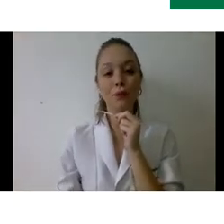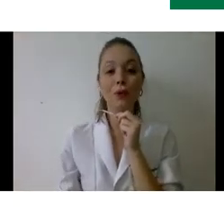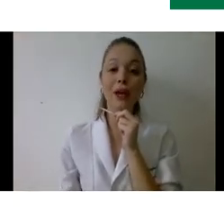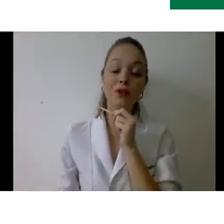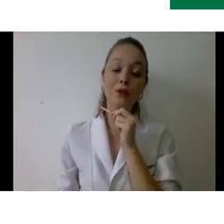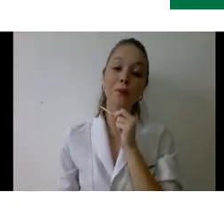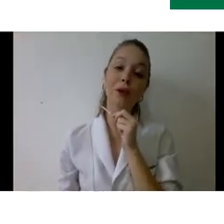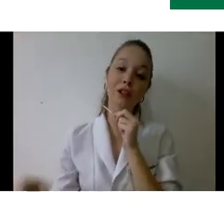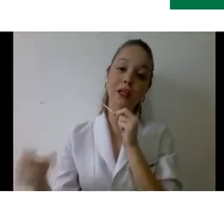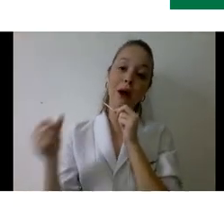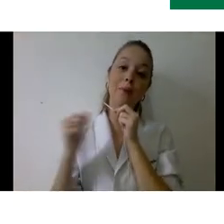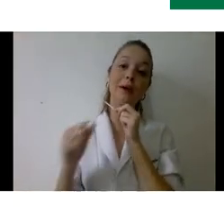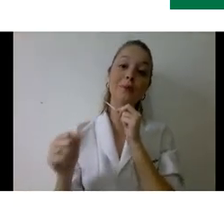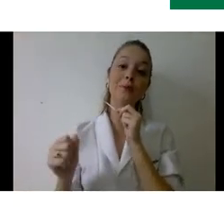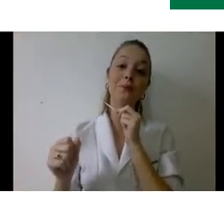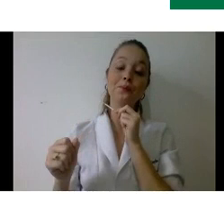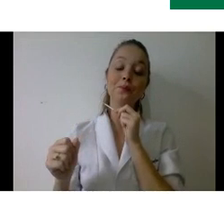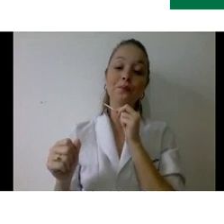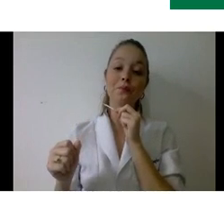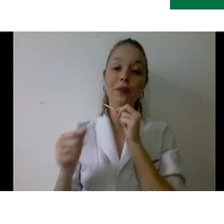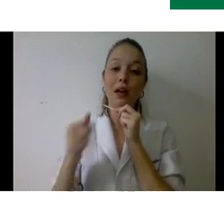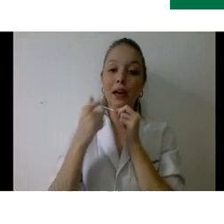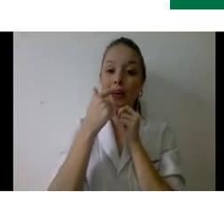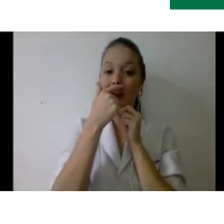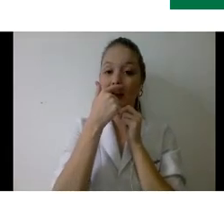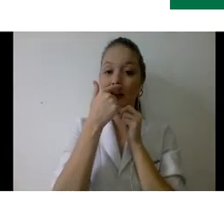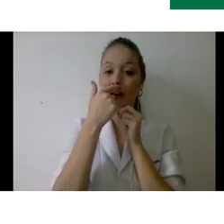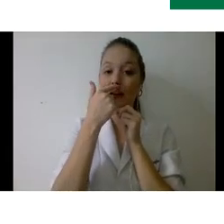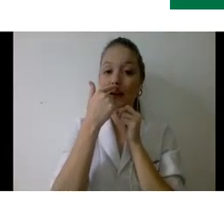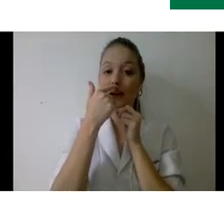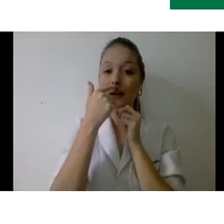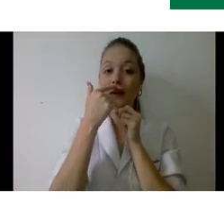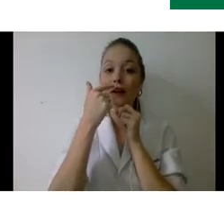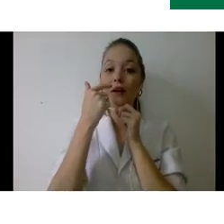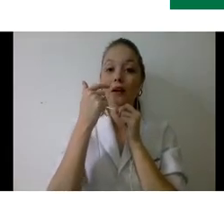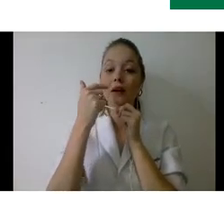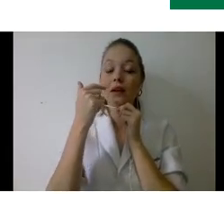chuveiro frio, porque isso pode dar